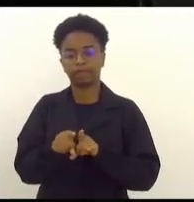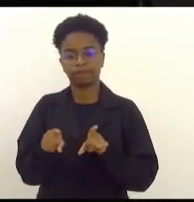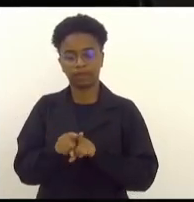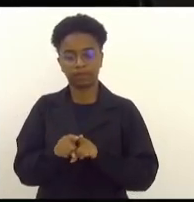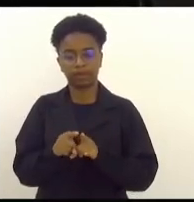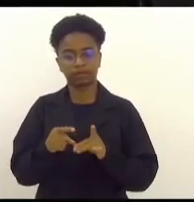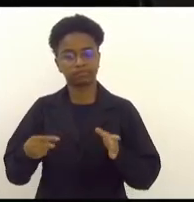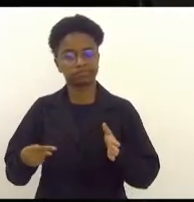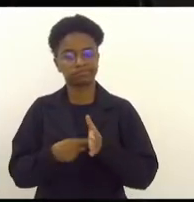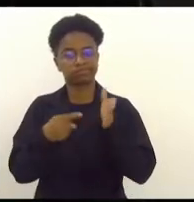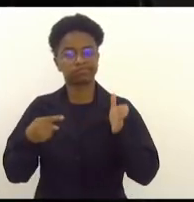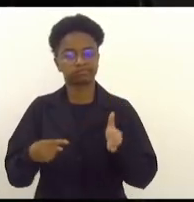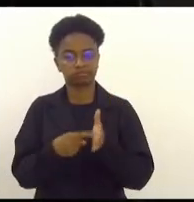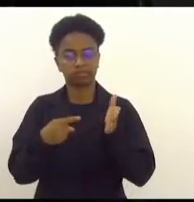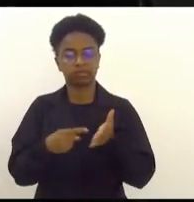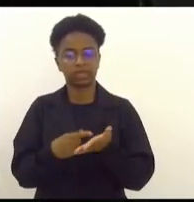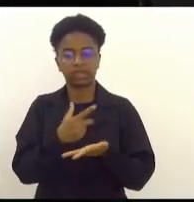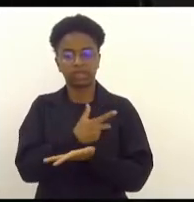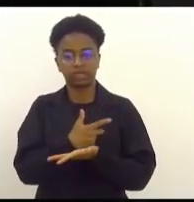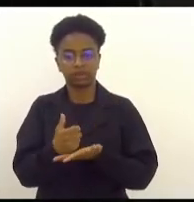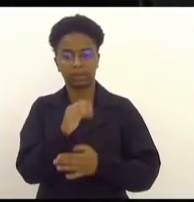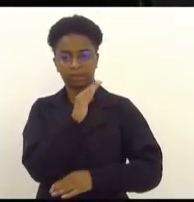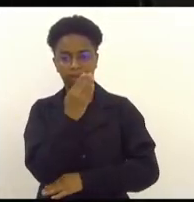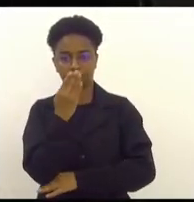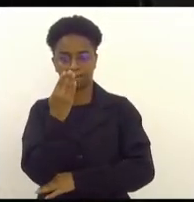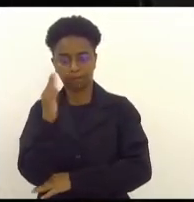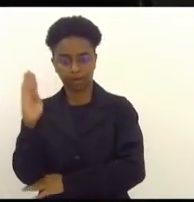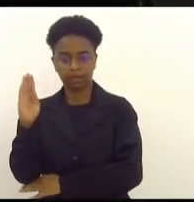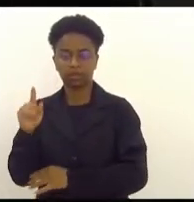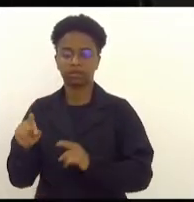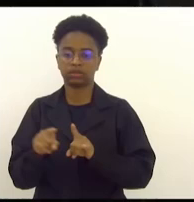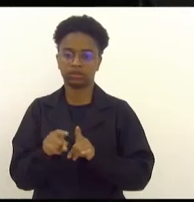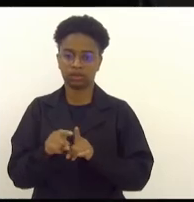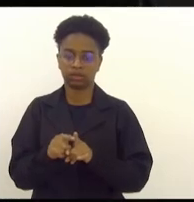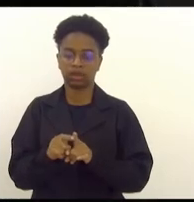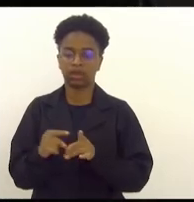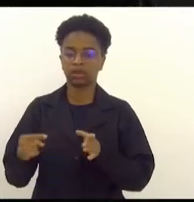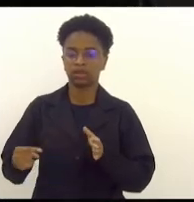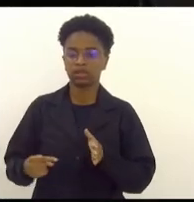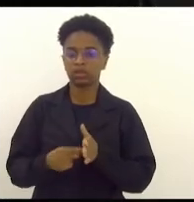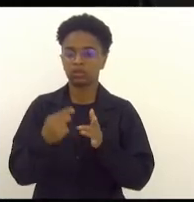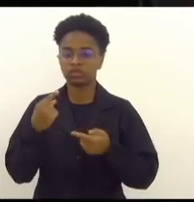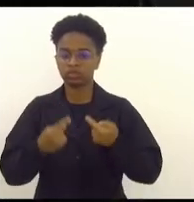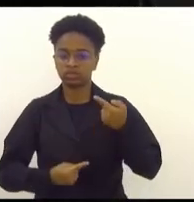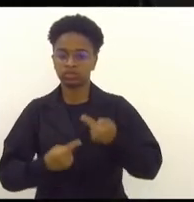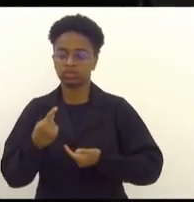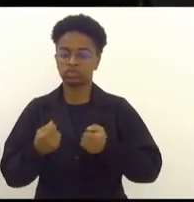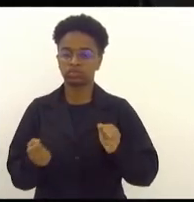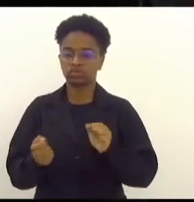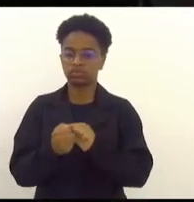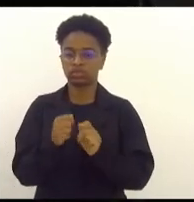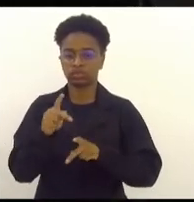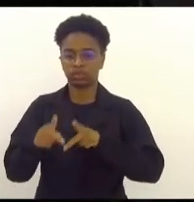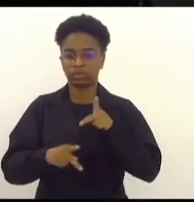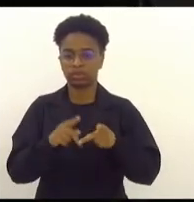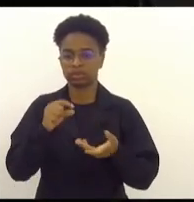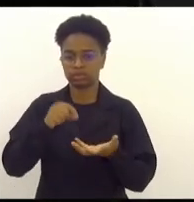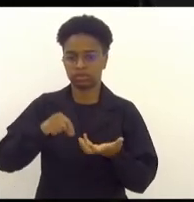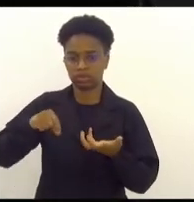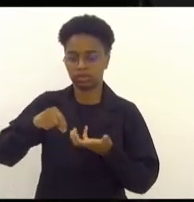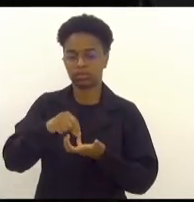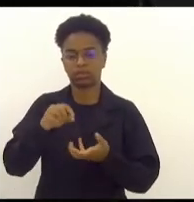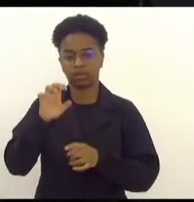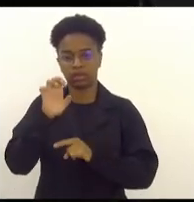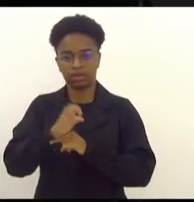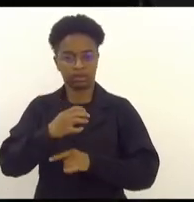denunciando a extração ilegal de madeira vinha também discutindo com os quilombolas do seu estado e a nível Nacional